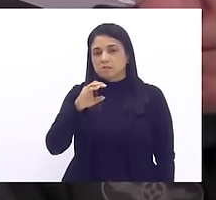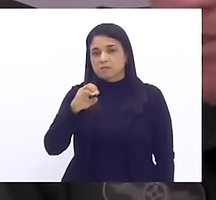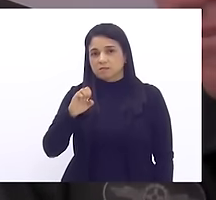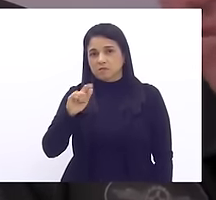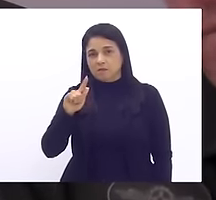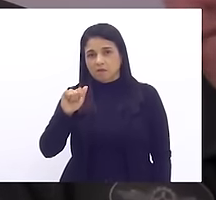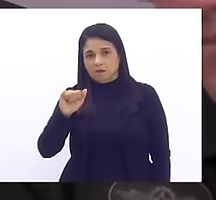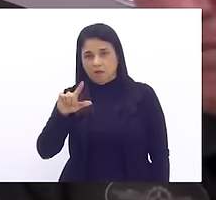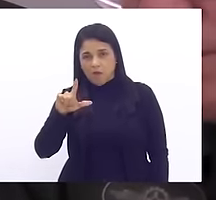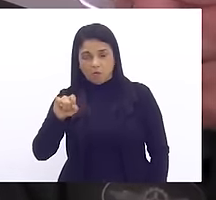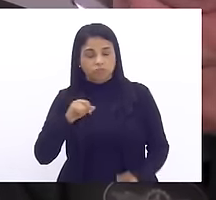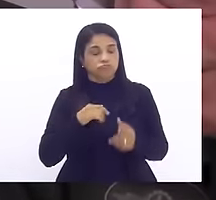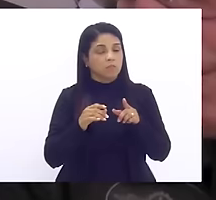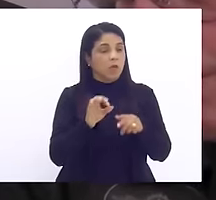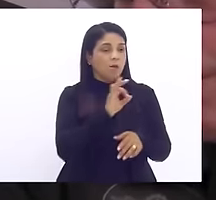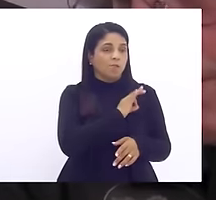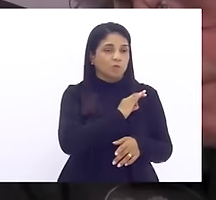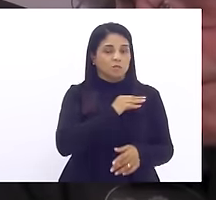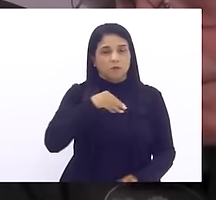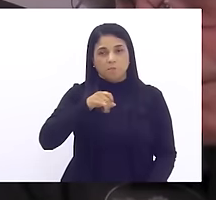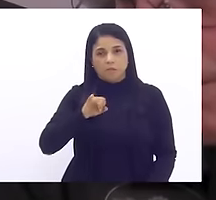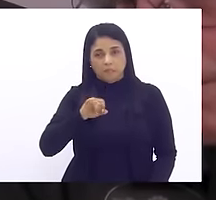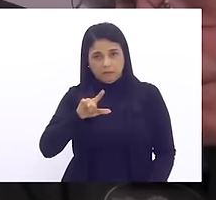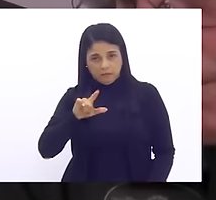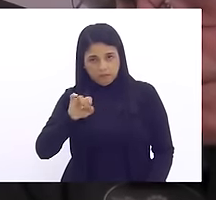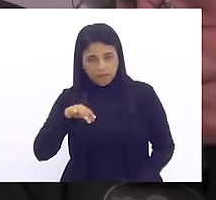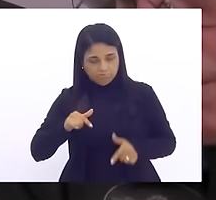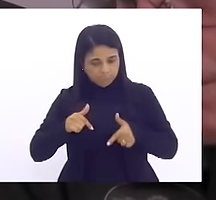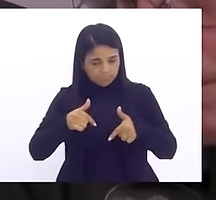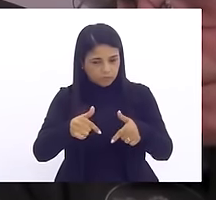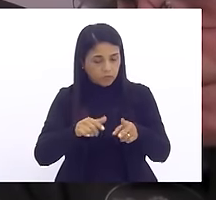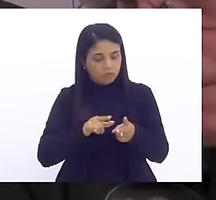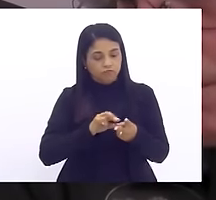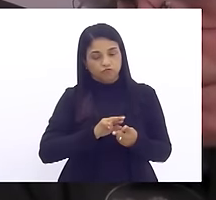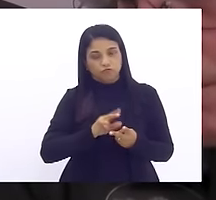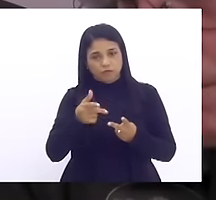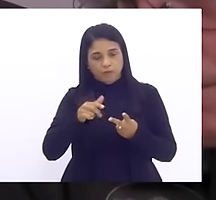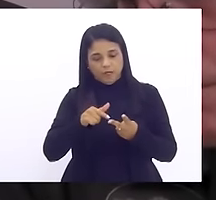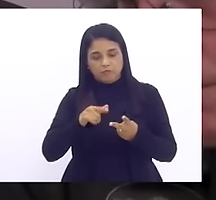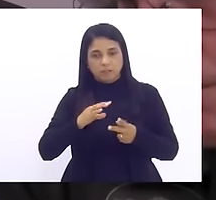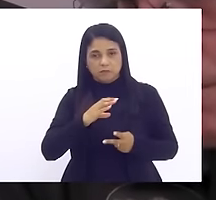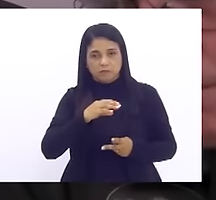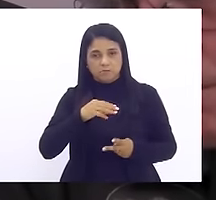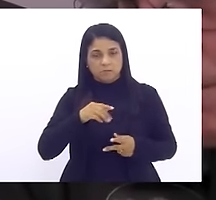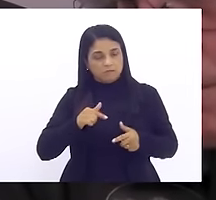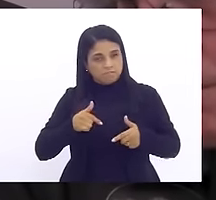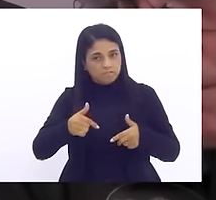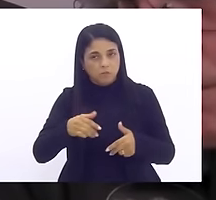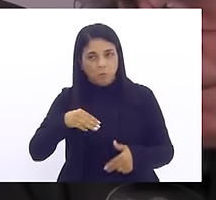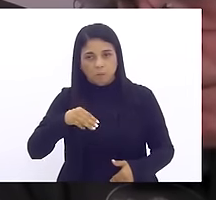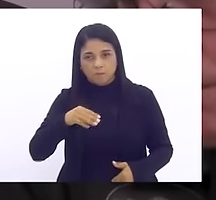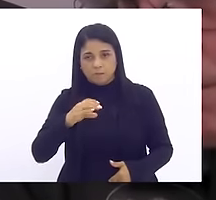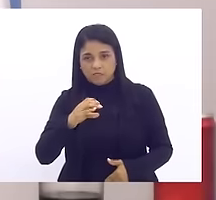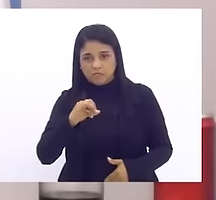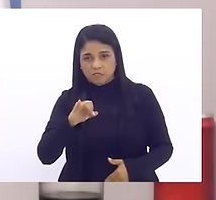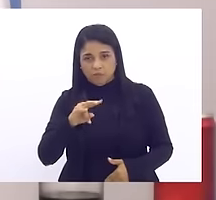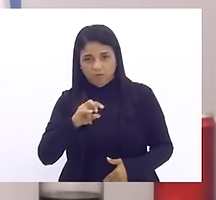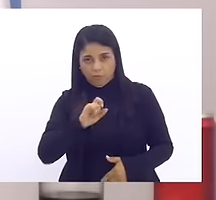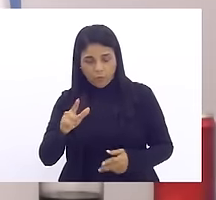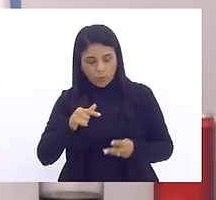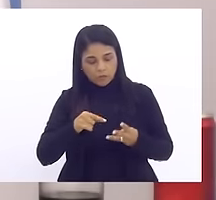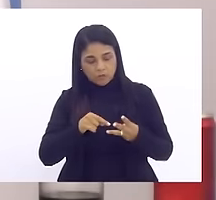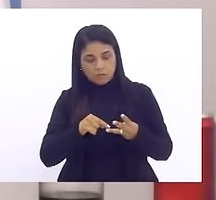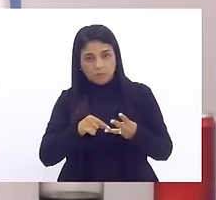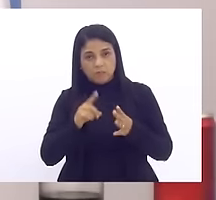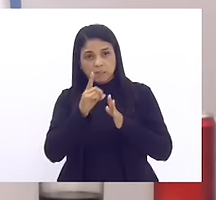missão a polícia civil uma o detrou uma a do Detran atuar com a gente da autoridade de trânsito é uma parte